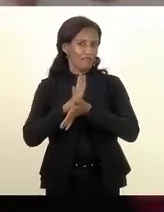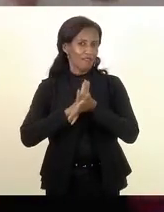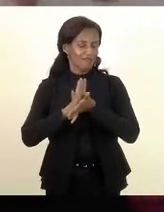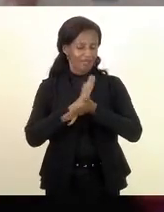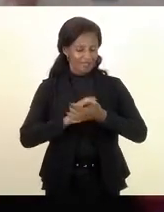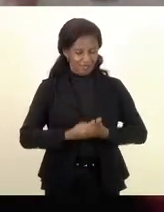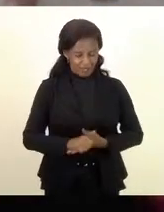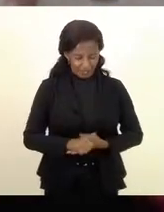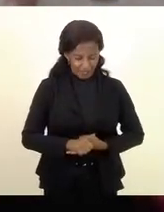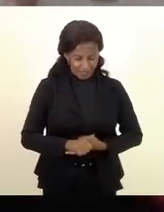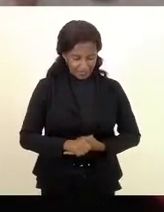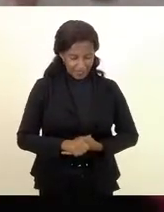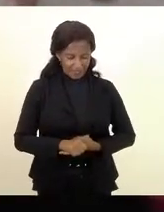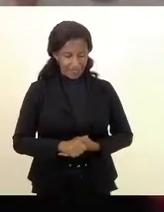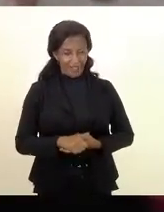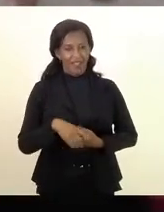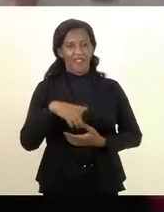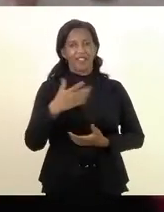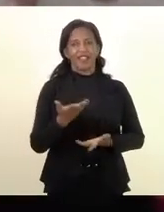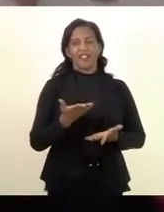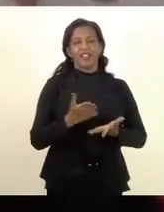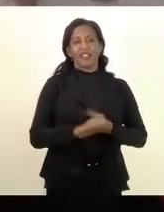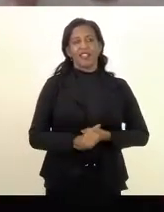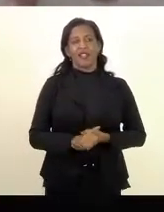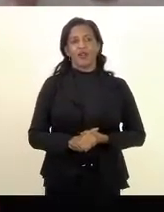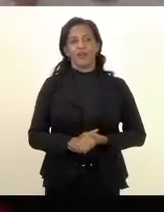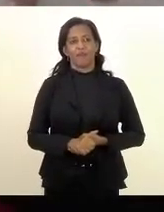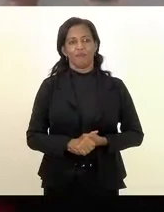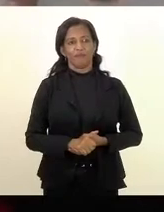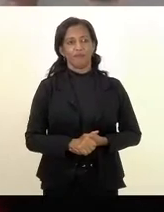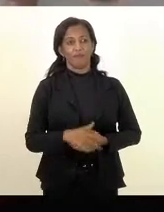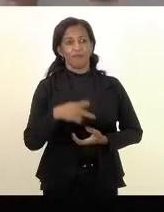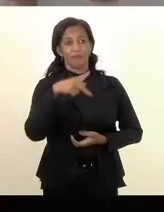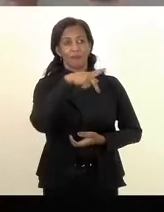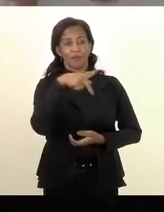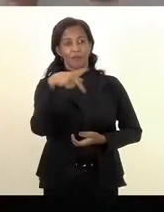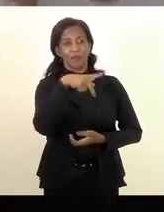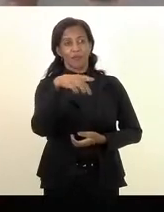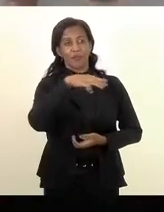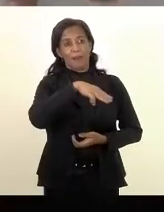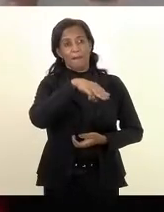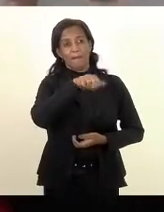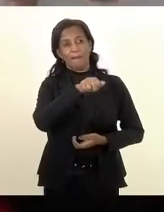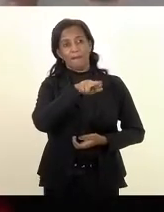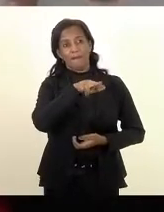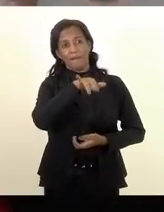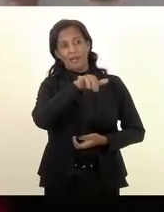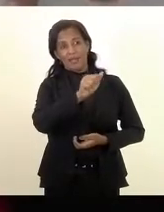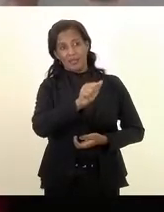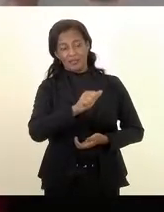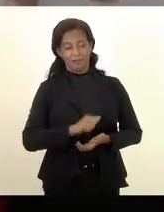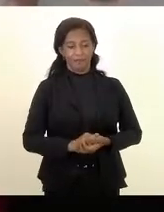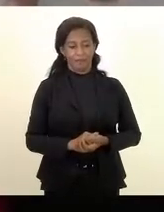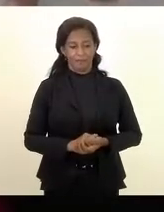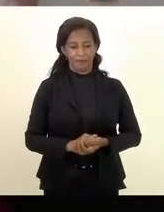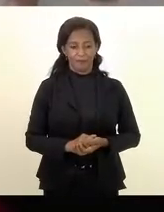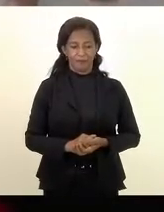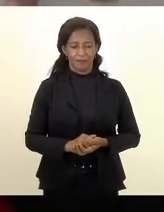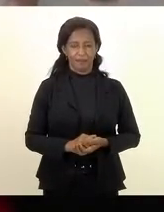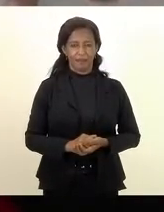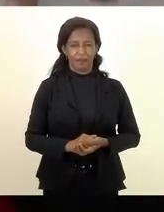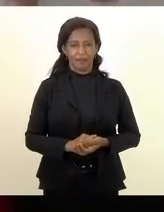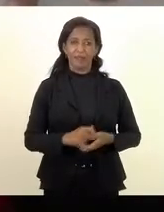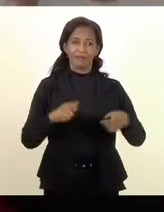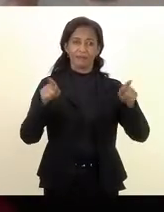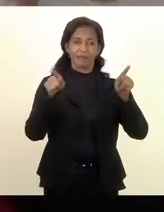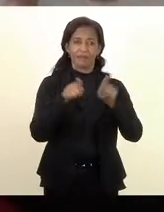Abdias do Nascimento senador Abdias e a professora Marina é indubitavelmente uma